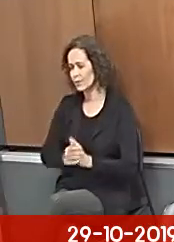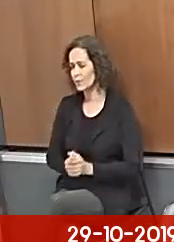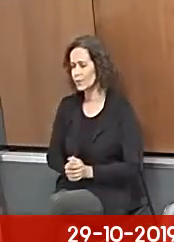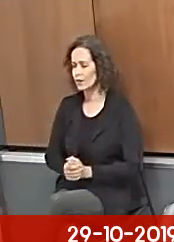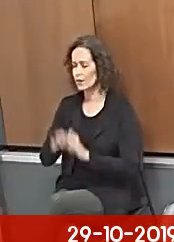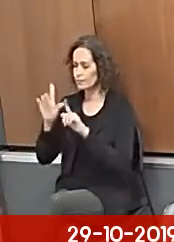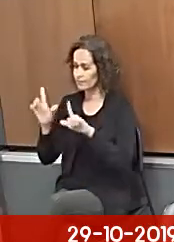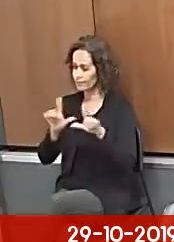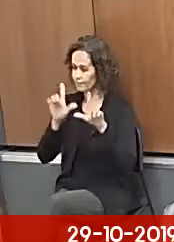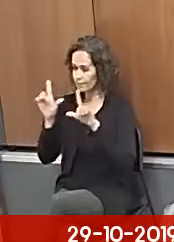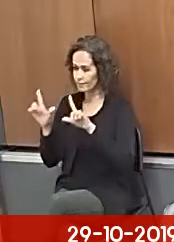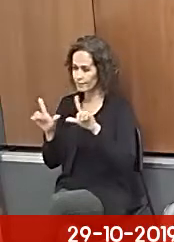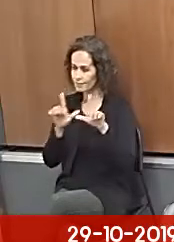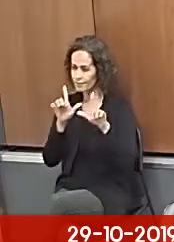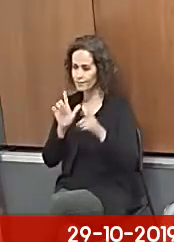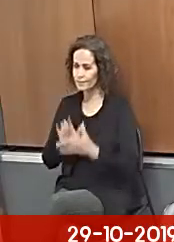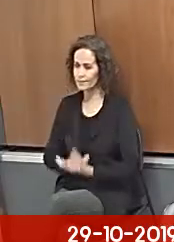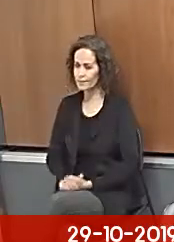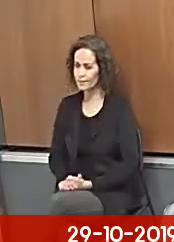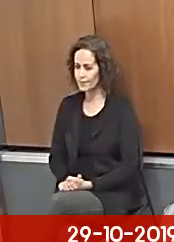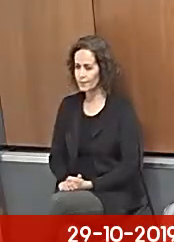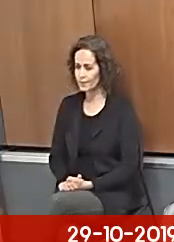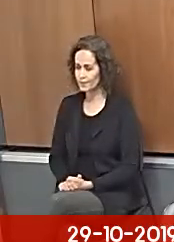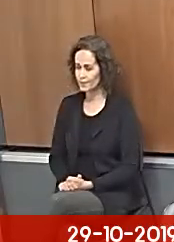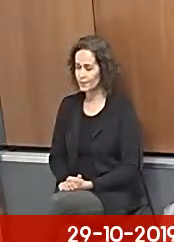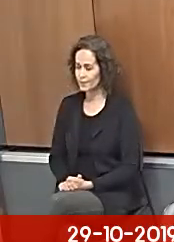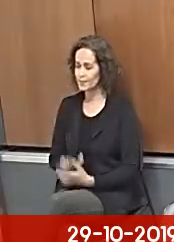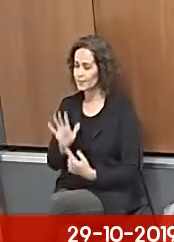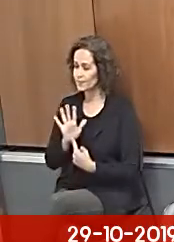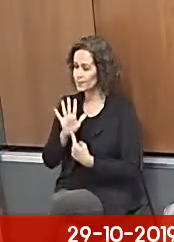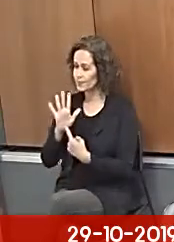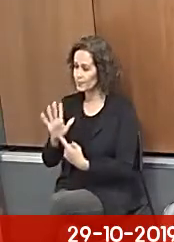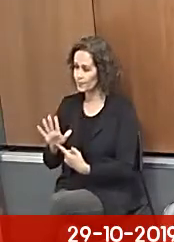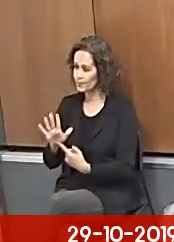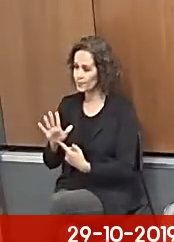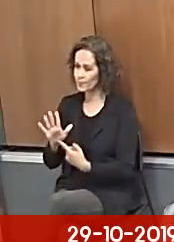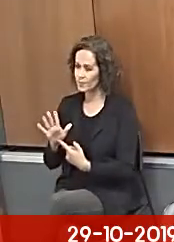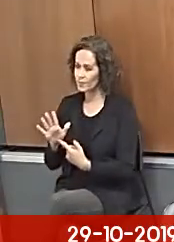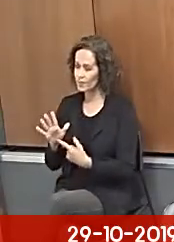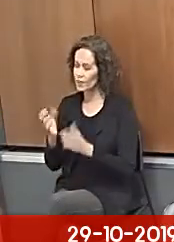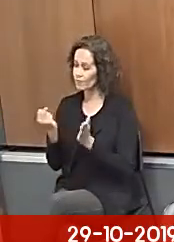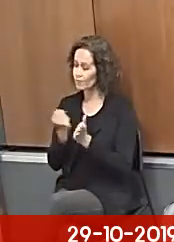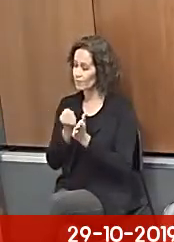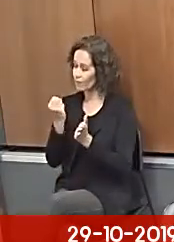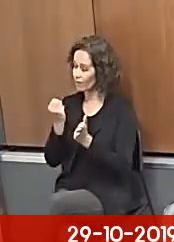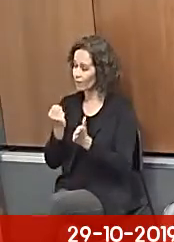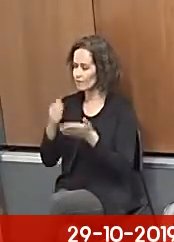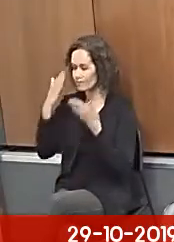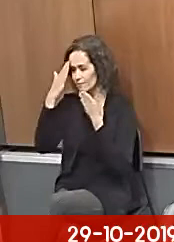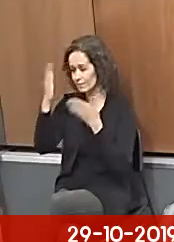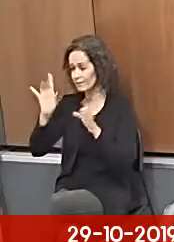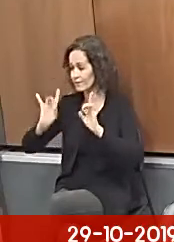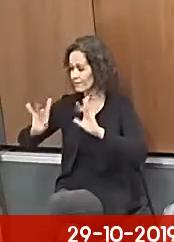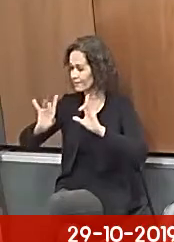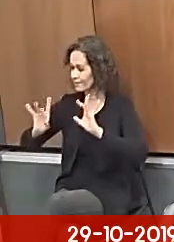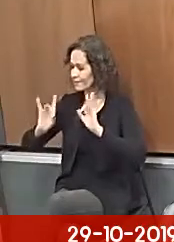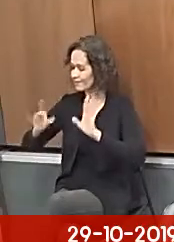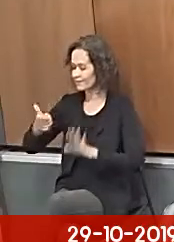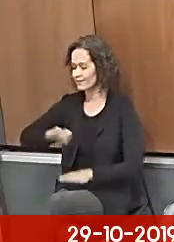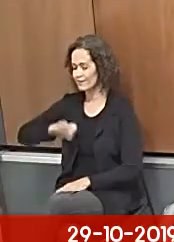slide. Esse é o nosso símbolo. E aqui, primeiro, alguns agradecimentos especiais,